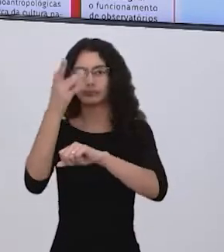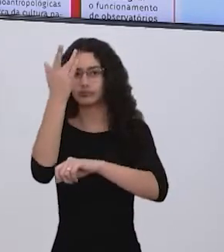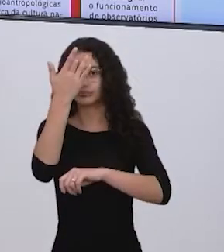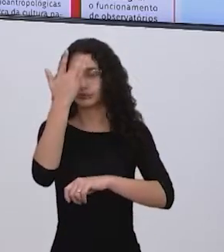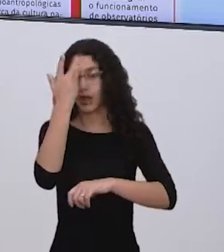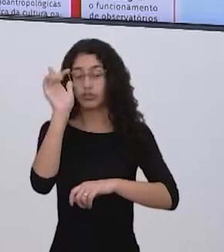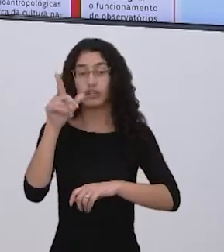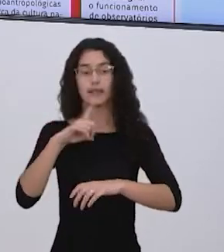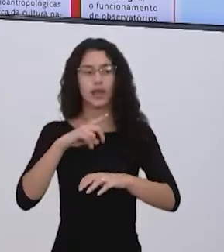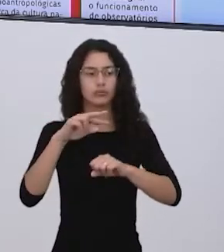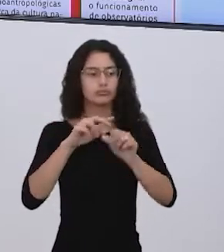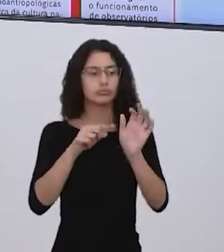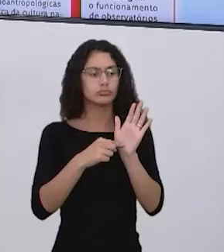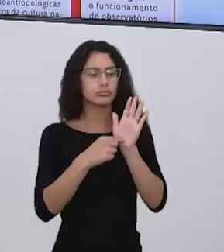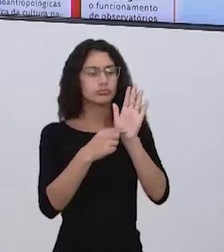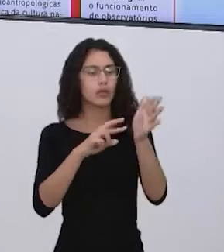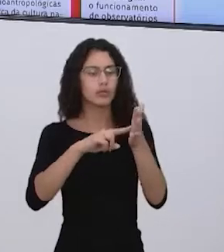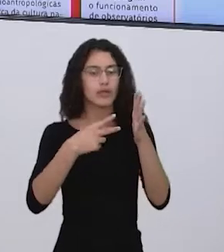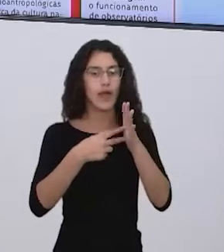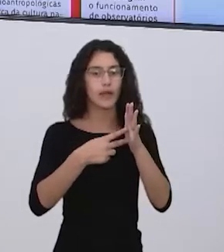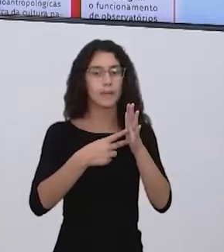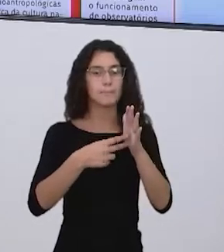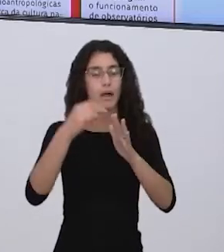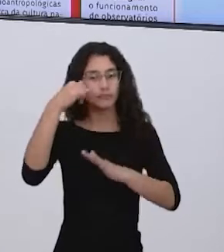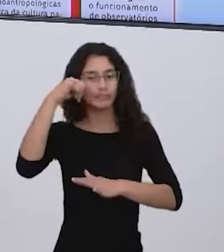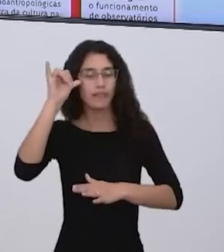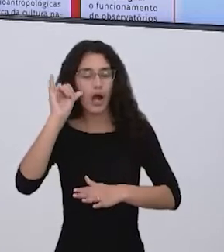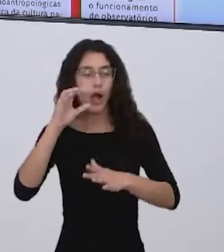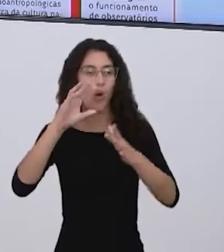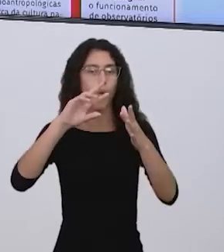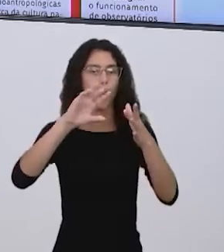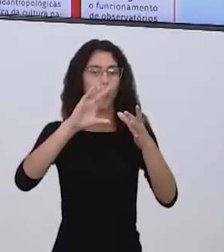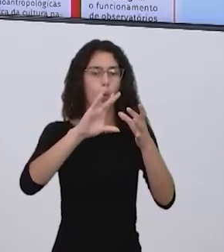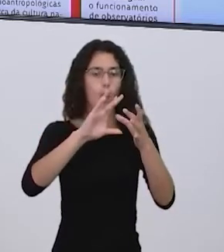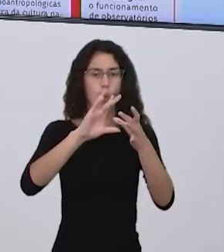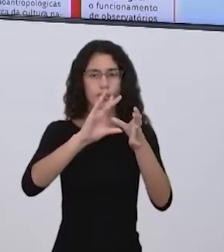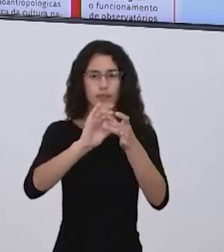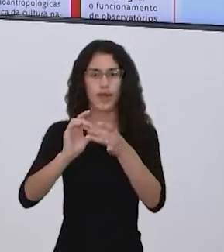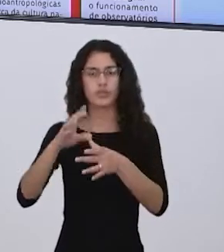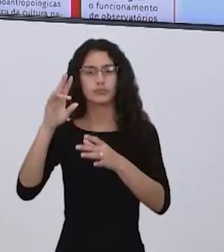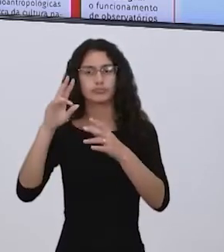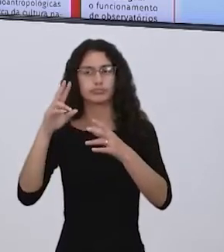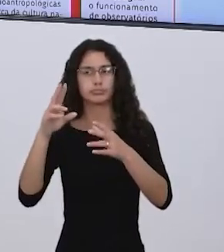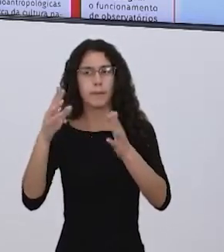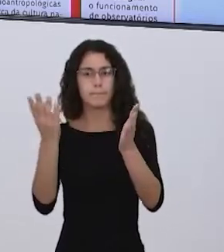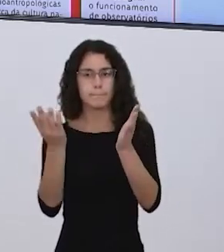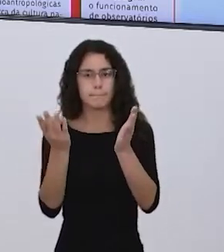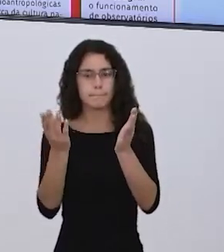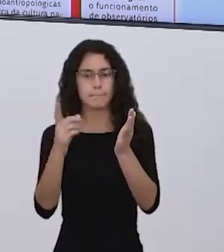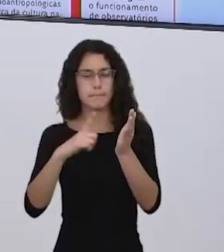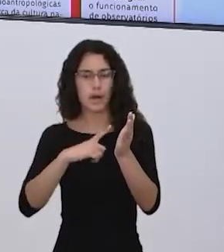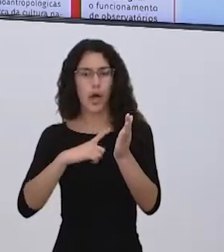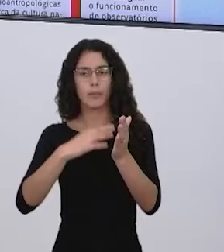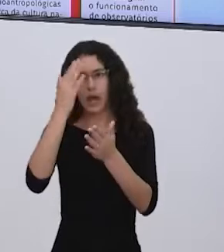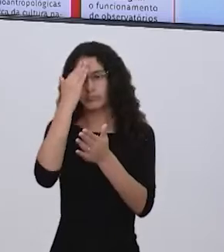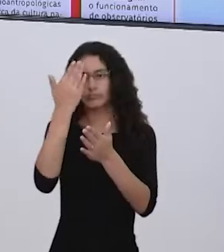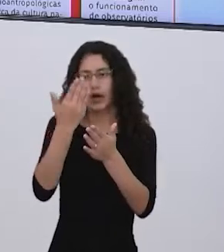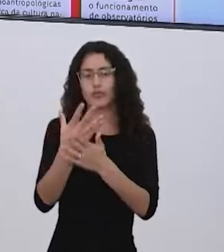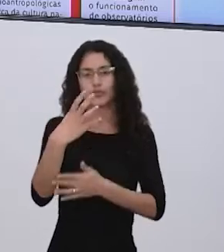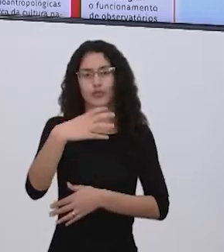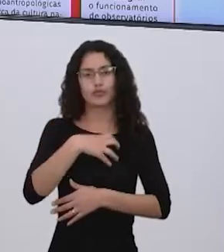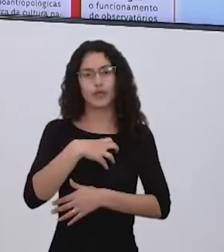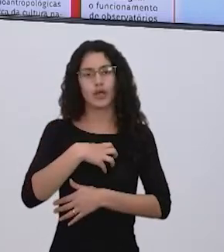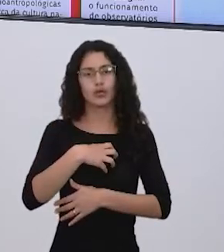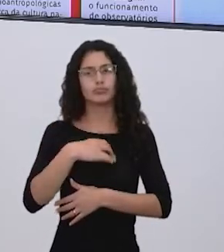dá um significado para a vaca dentro de um contexto espiritual, enfim, não vou me adentrar nesse aspecto, de um